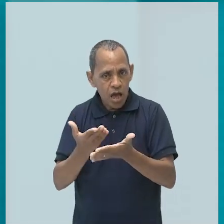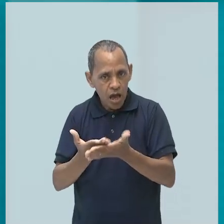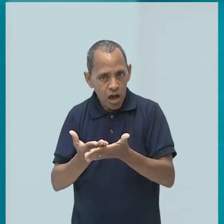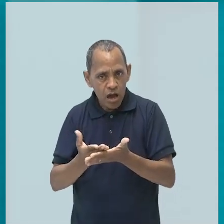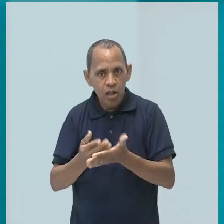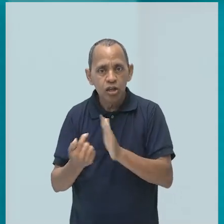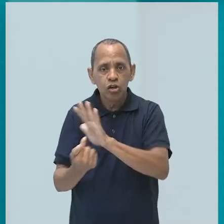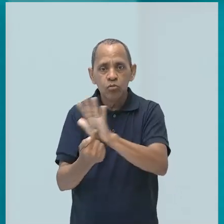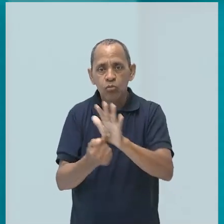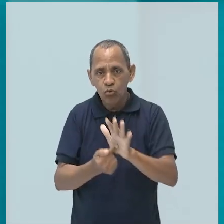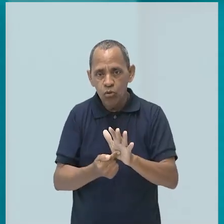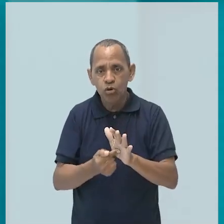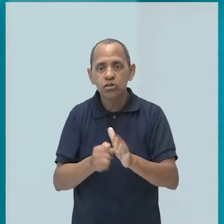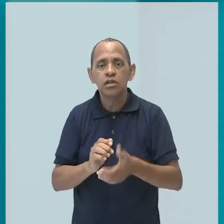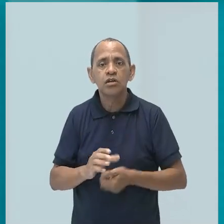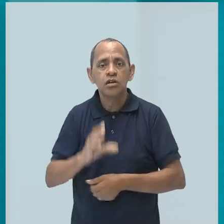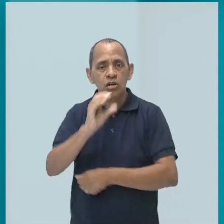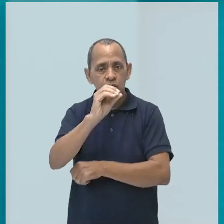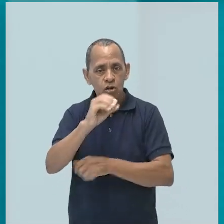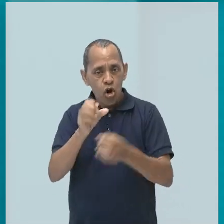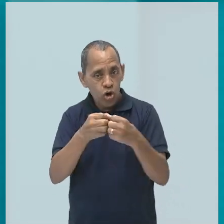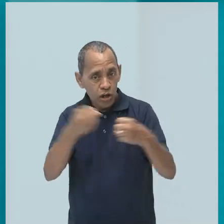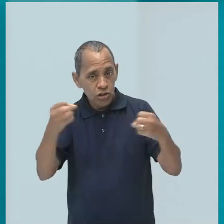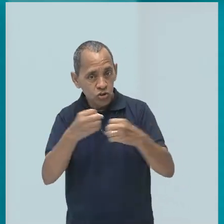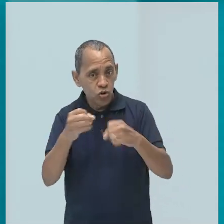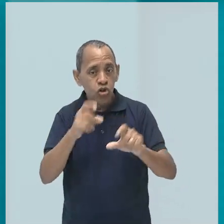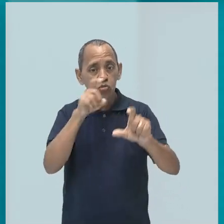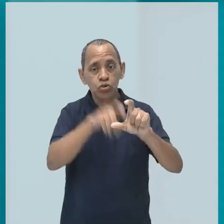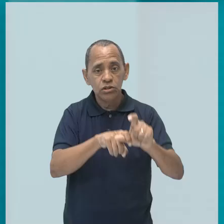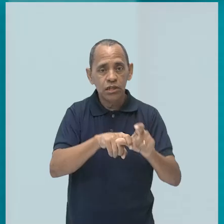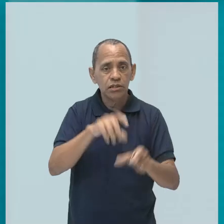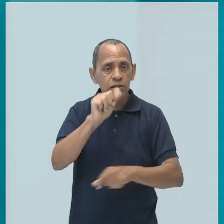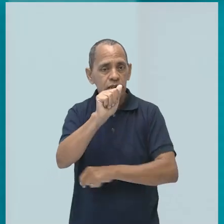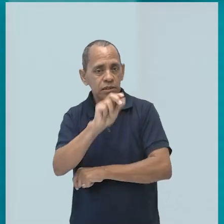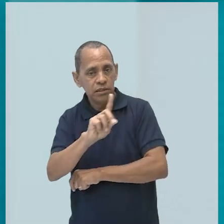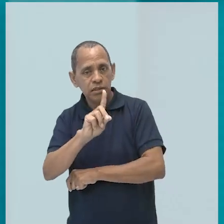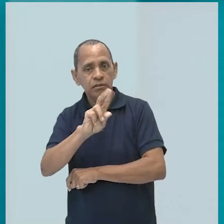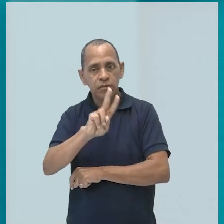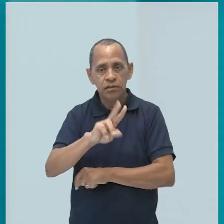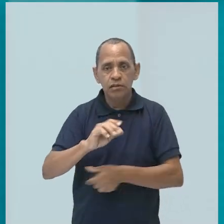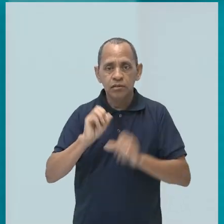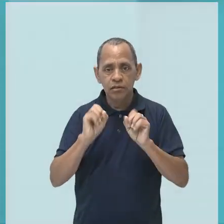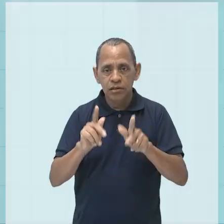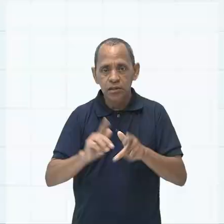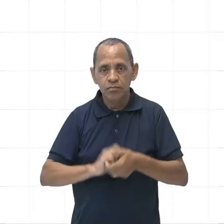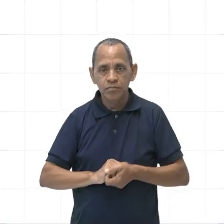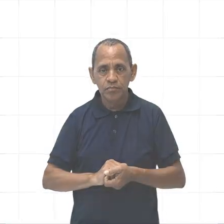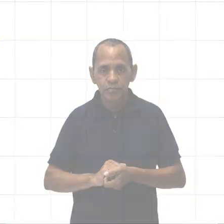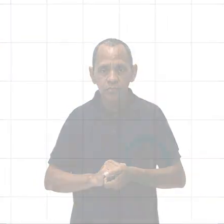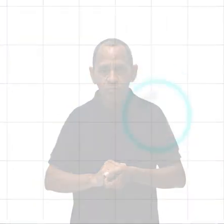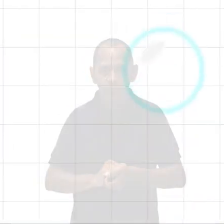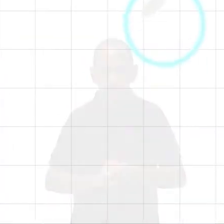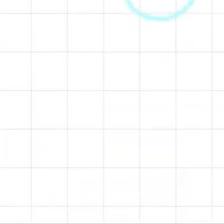aula que trouxe uma parte das orações subordinadas adverbiais, ok?